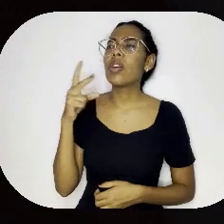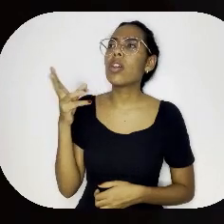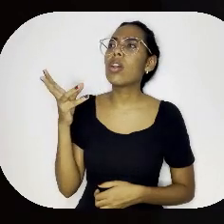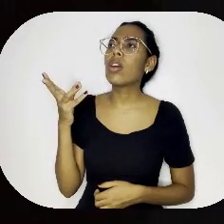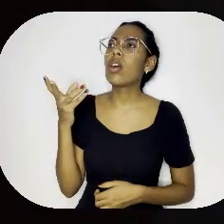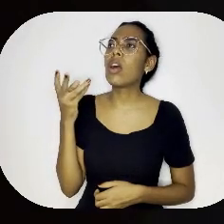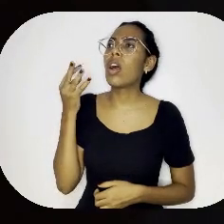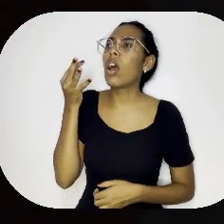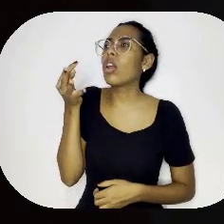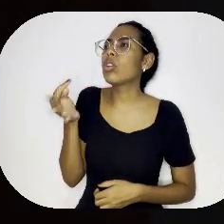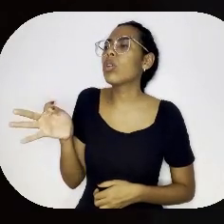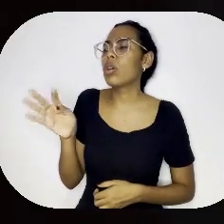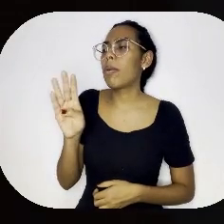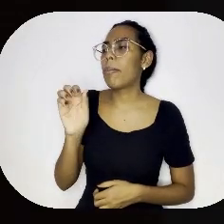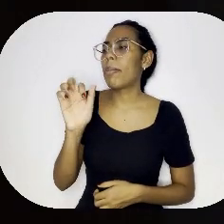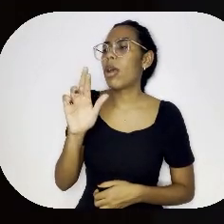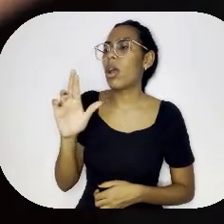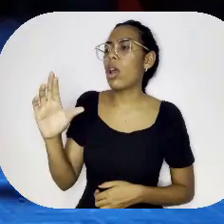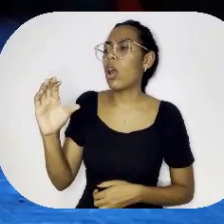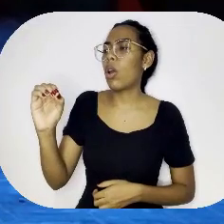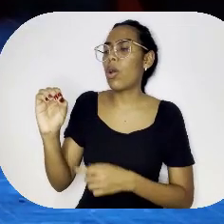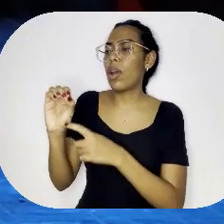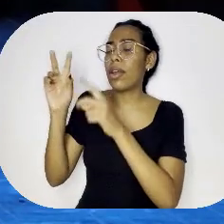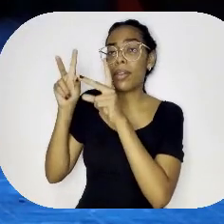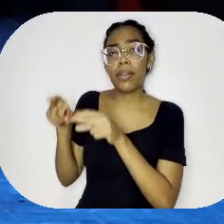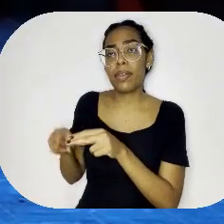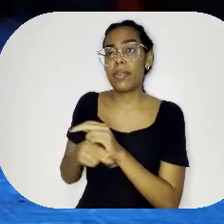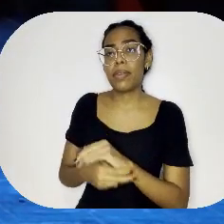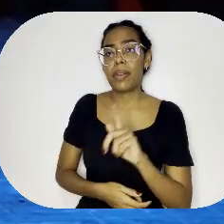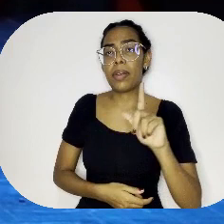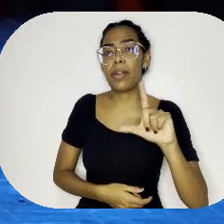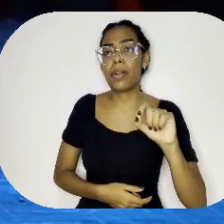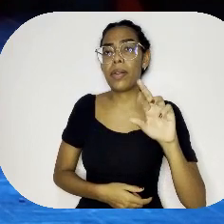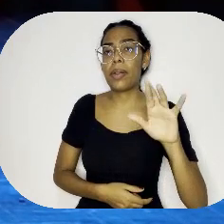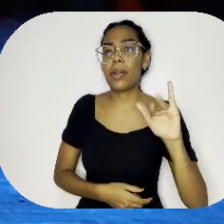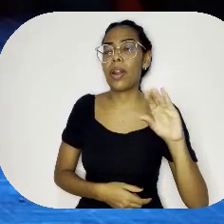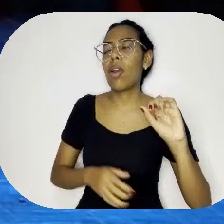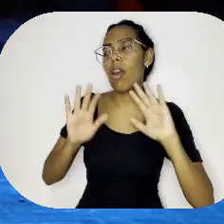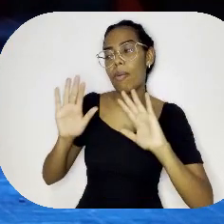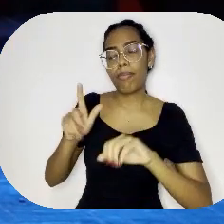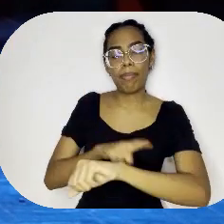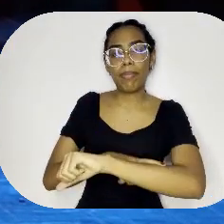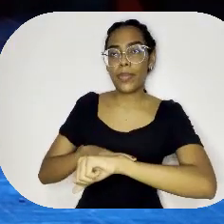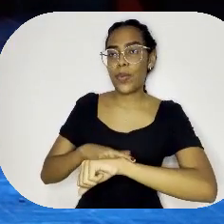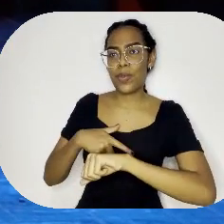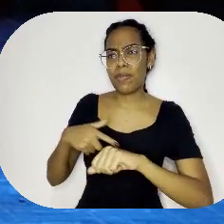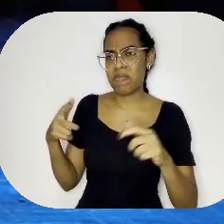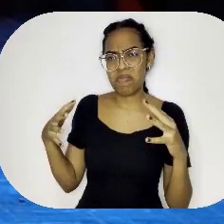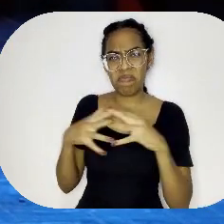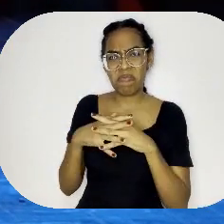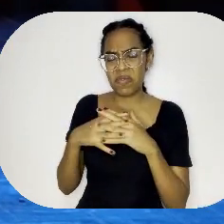pega e passa logo, tá? Eu não sei como é que isso se diz. Adarador, da literatura barroca e dançando Gloria